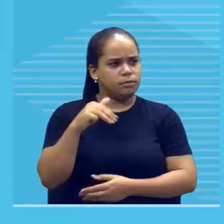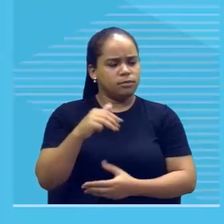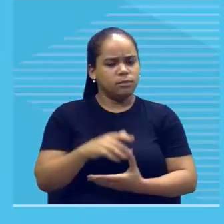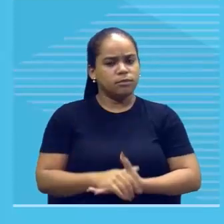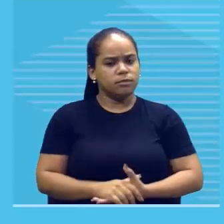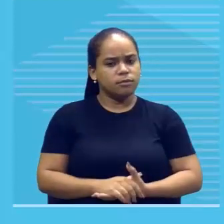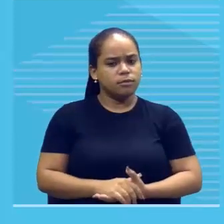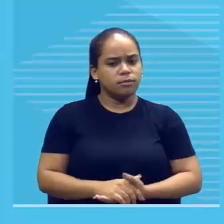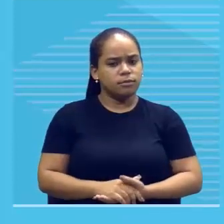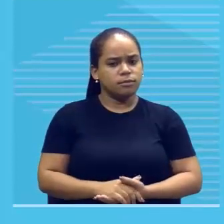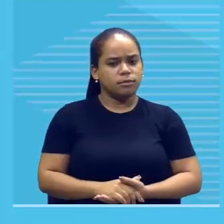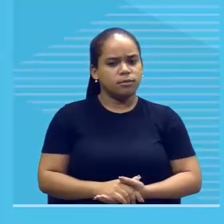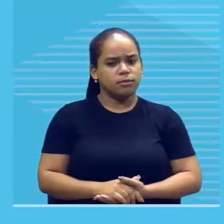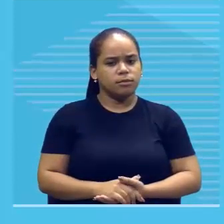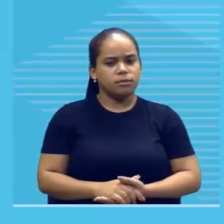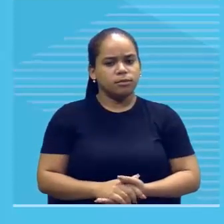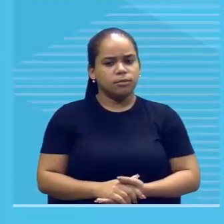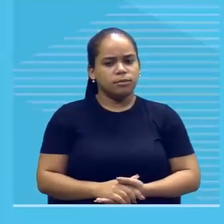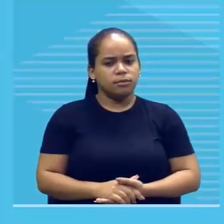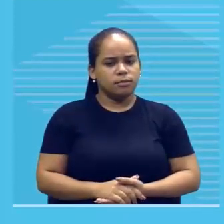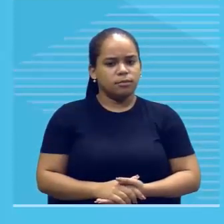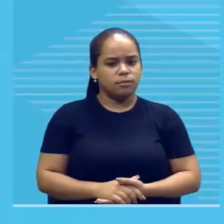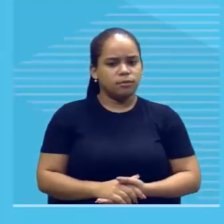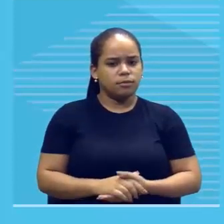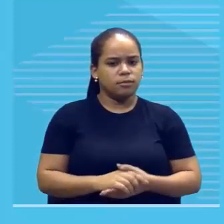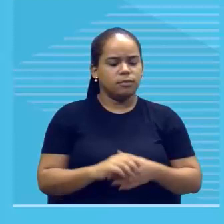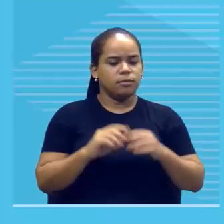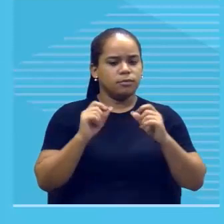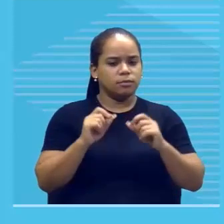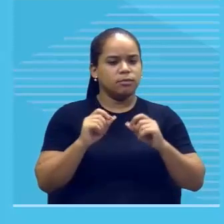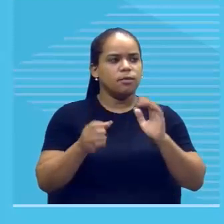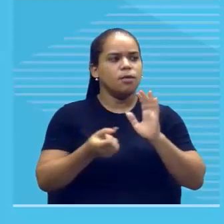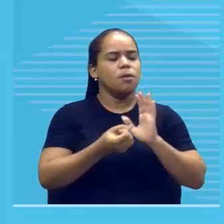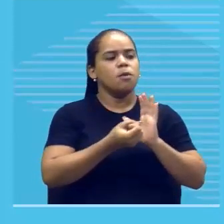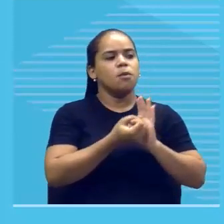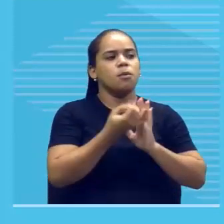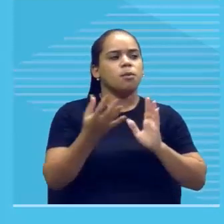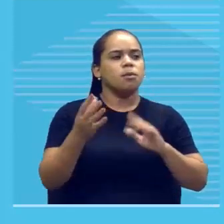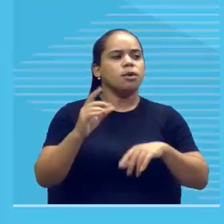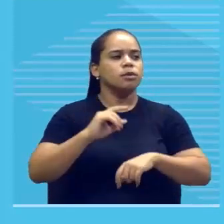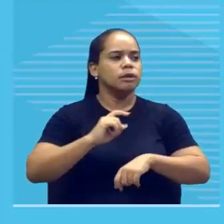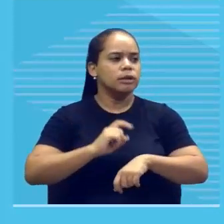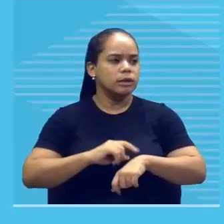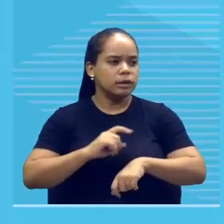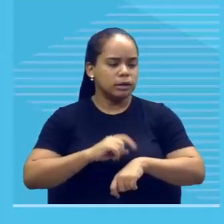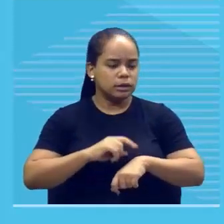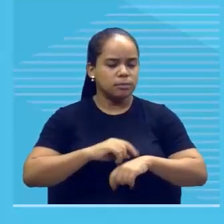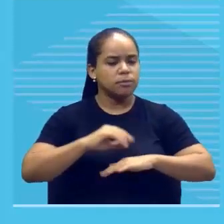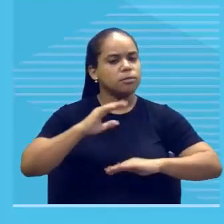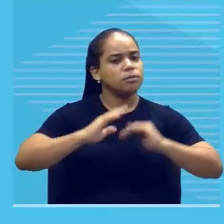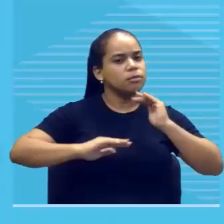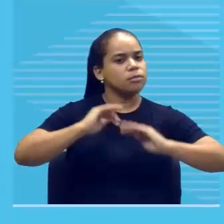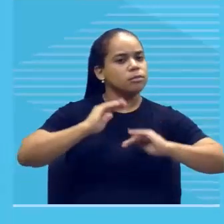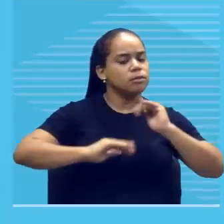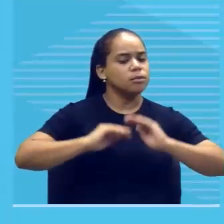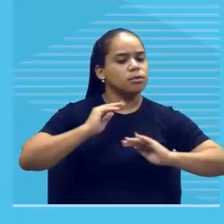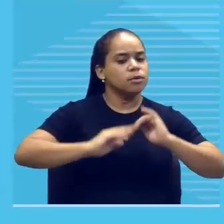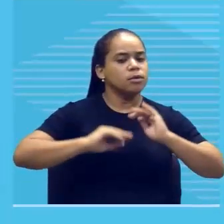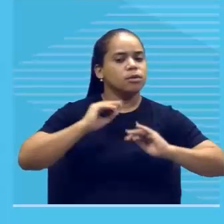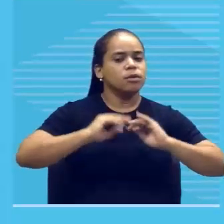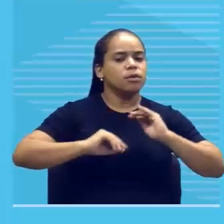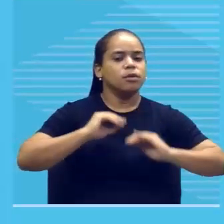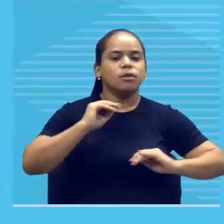situação seguinte quanto tempo levará uma turma de 16 Operários ao